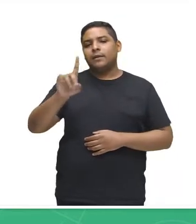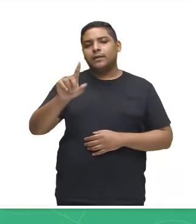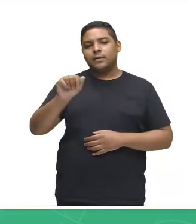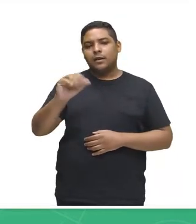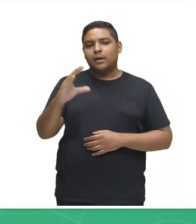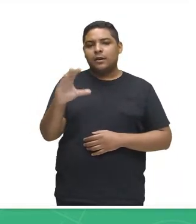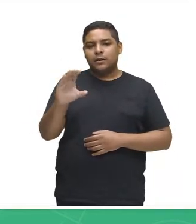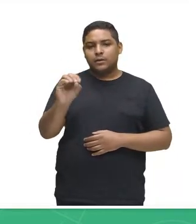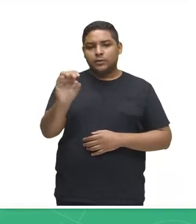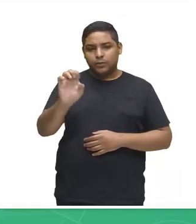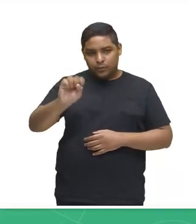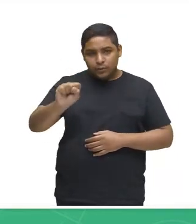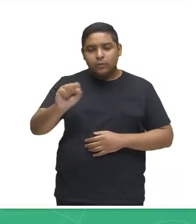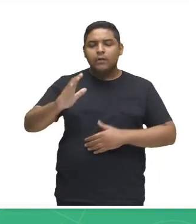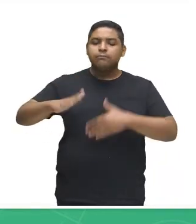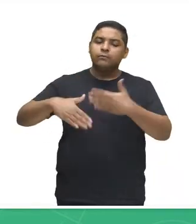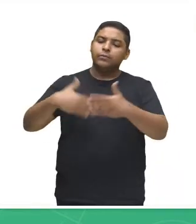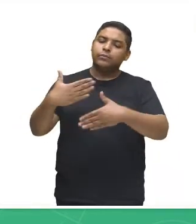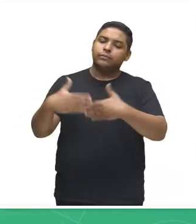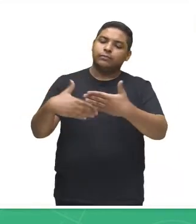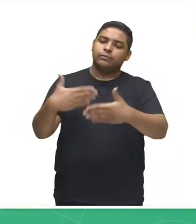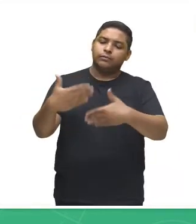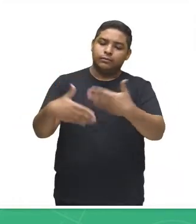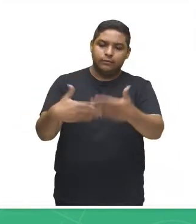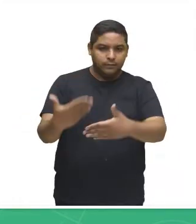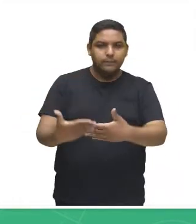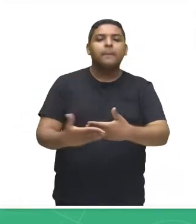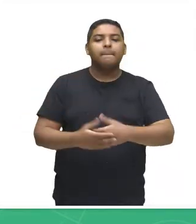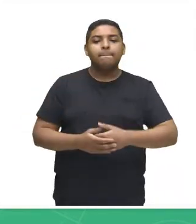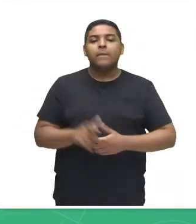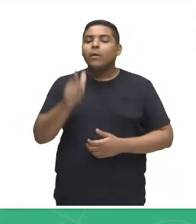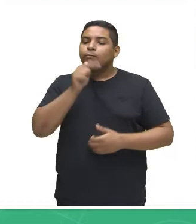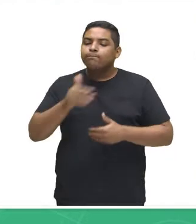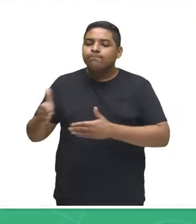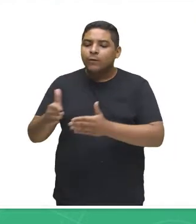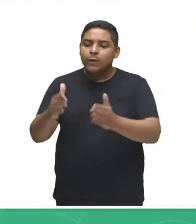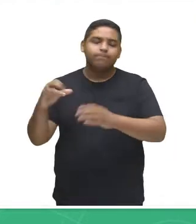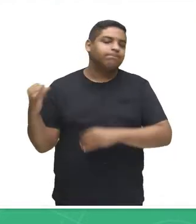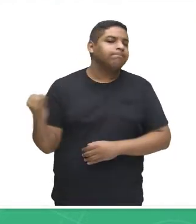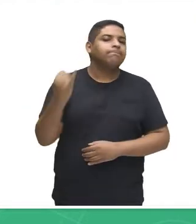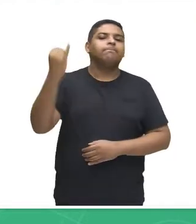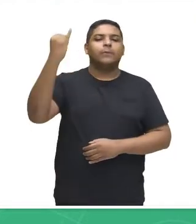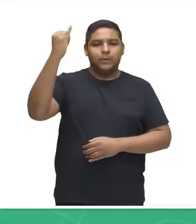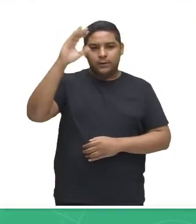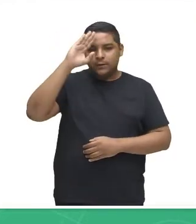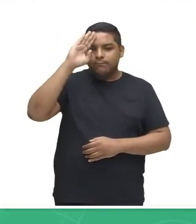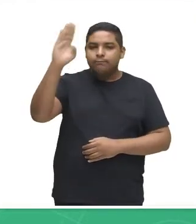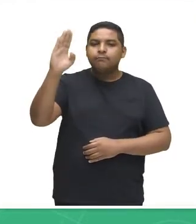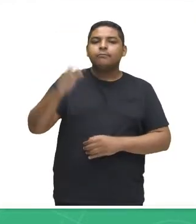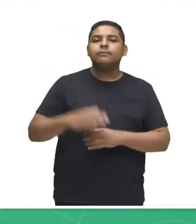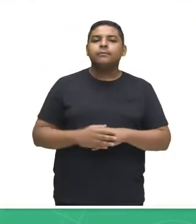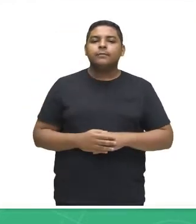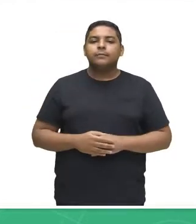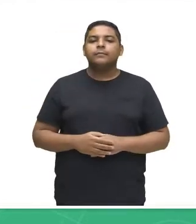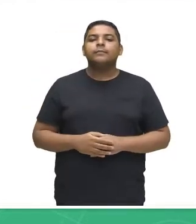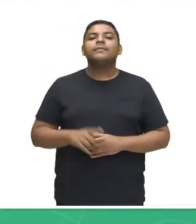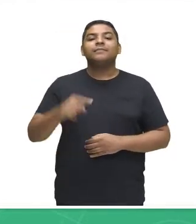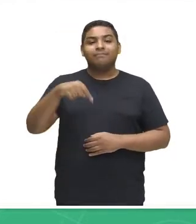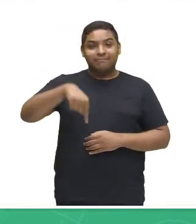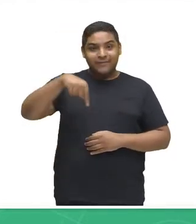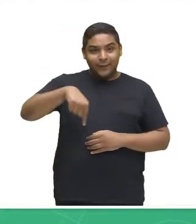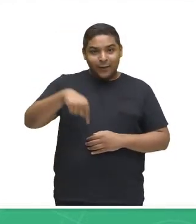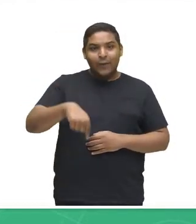desenvolver. Certo? Então, o rio vai ser fundamental. Uma coisa muito parecida com o quê? Com a nossa